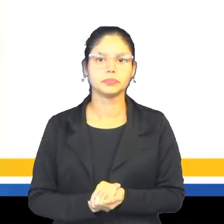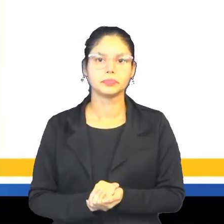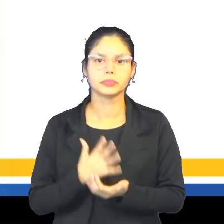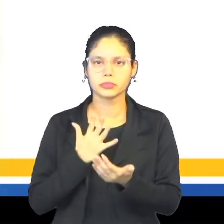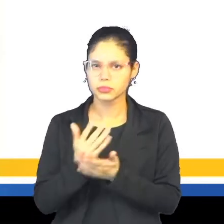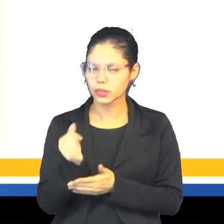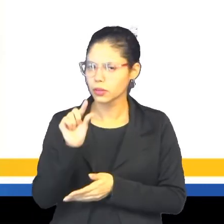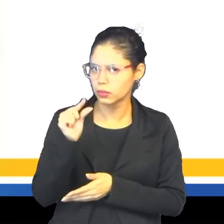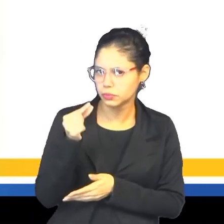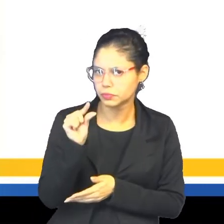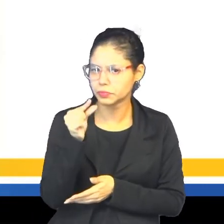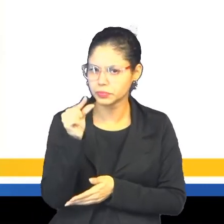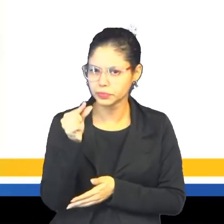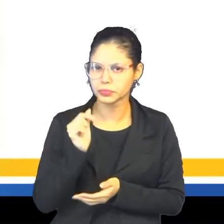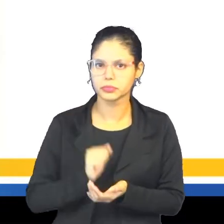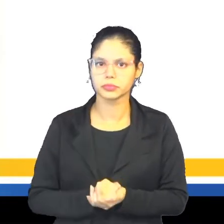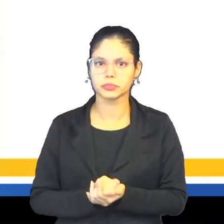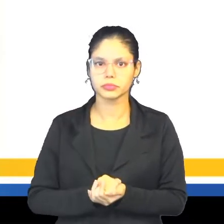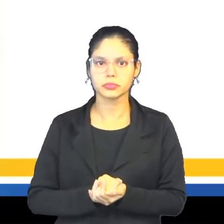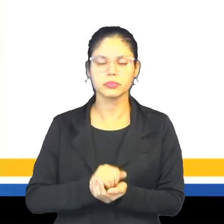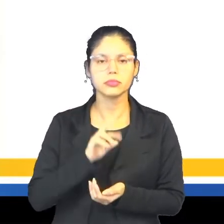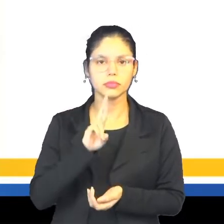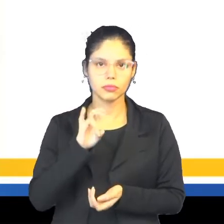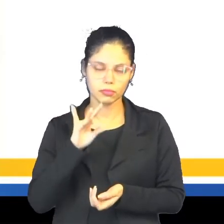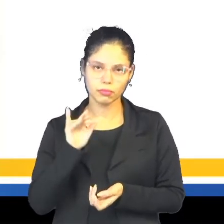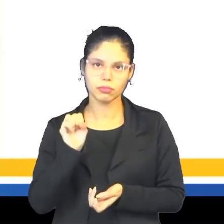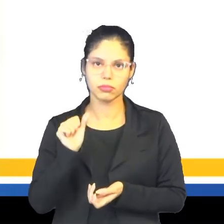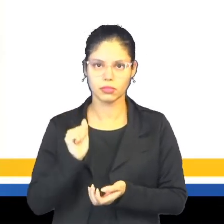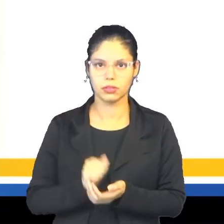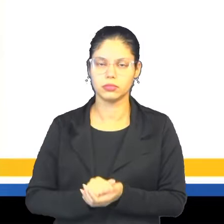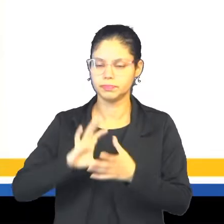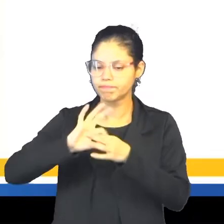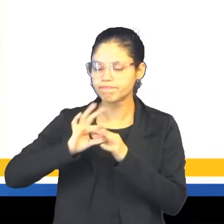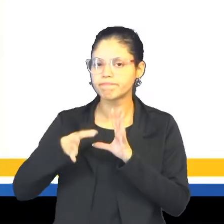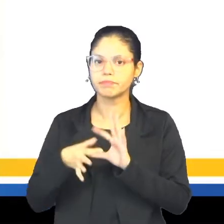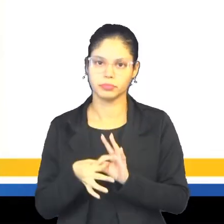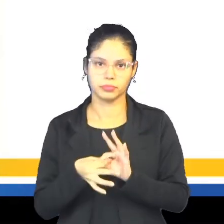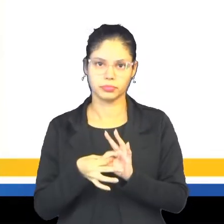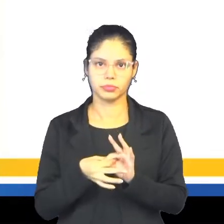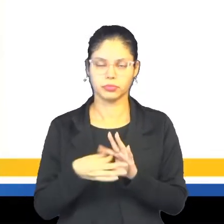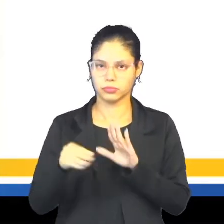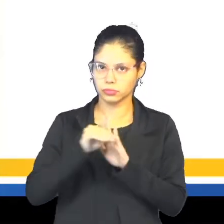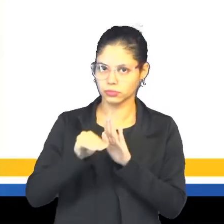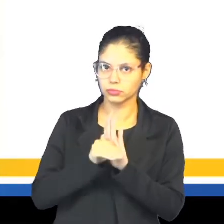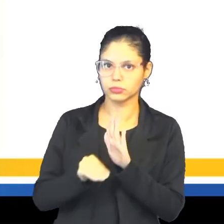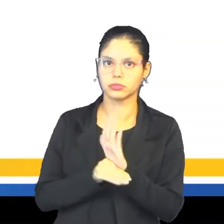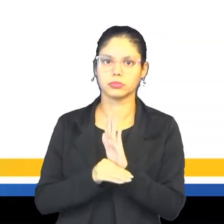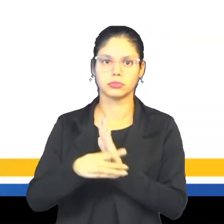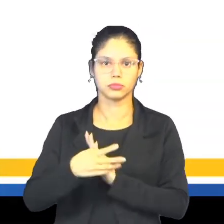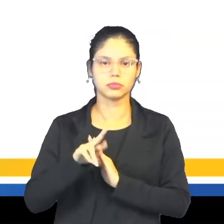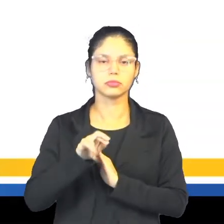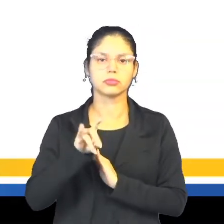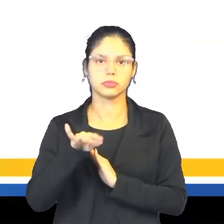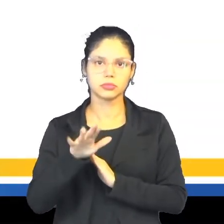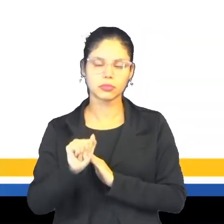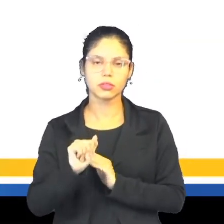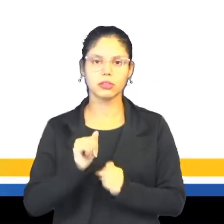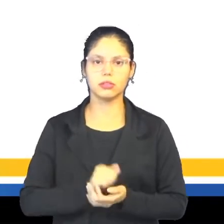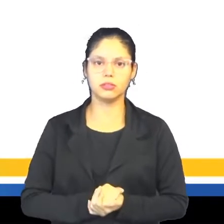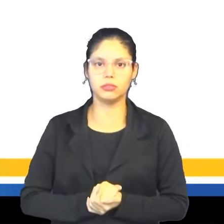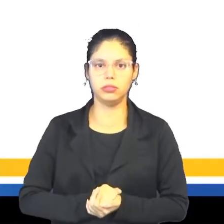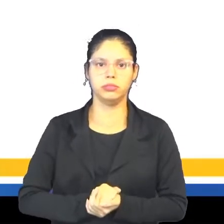pouco aí da raiz, né, ou do contexto aí da classe gramatical. Dando